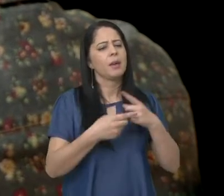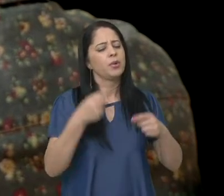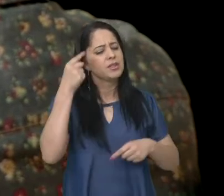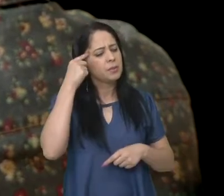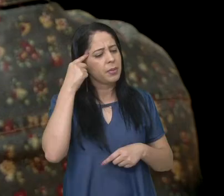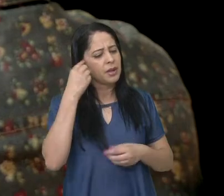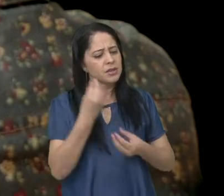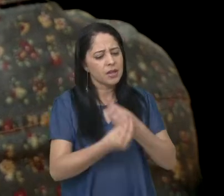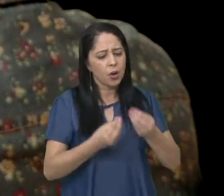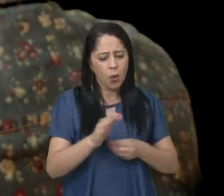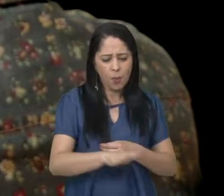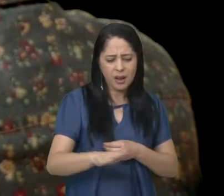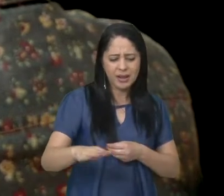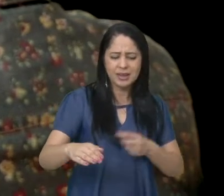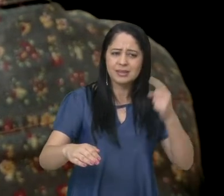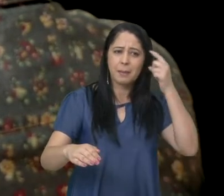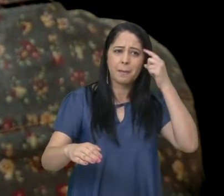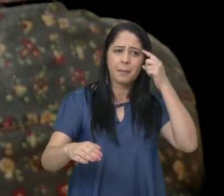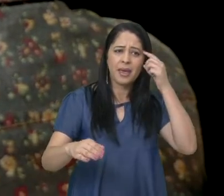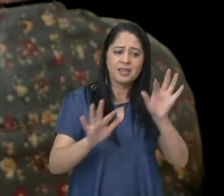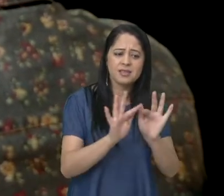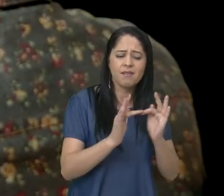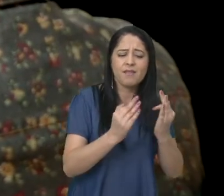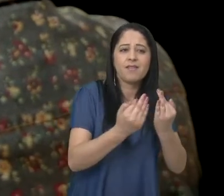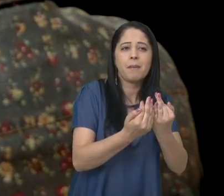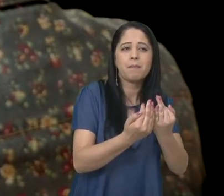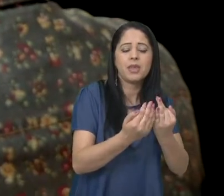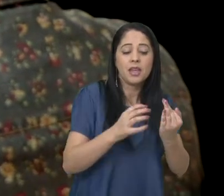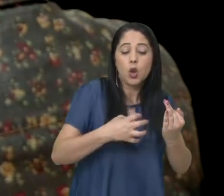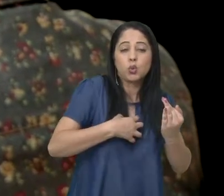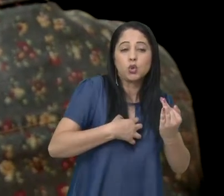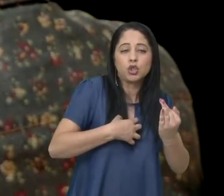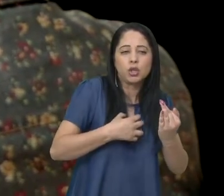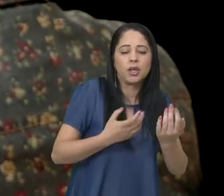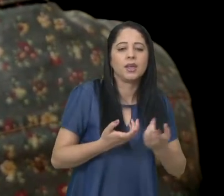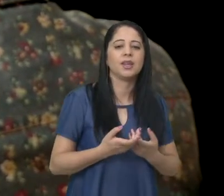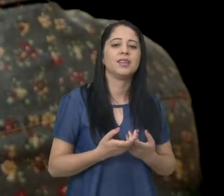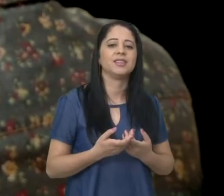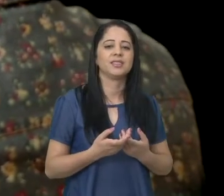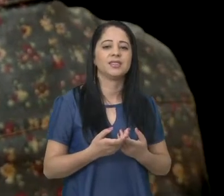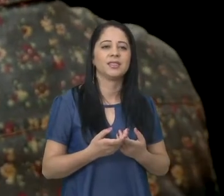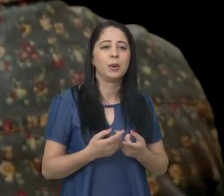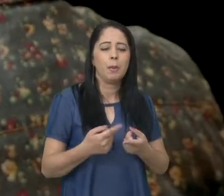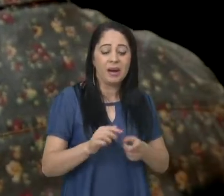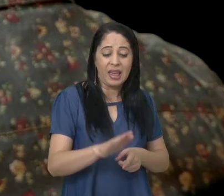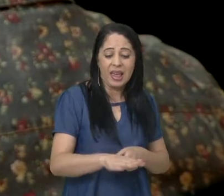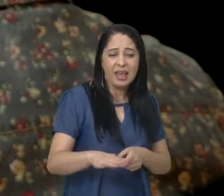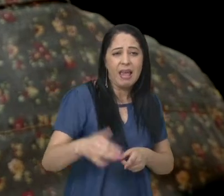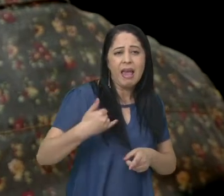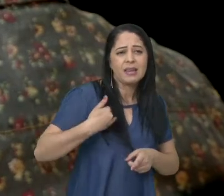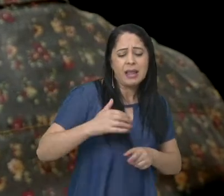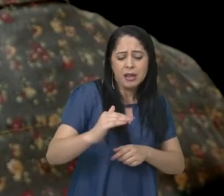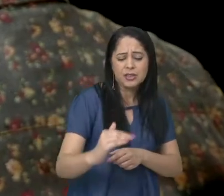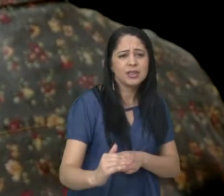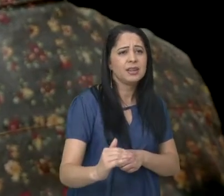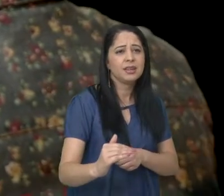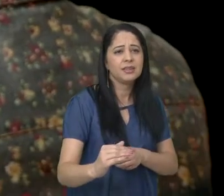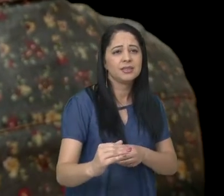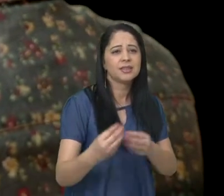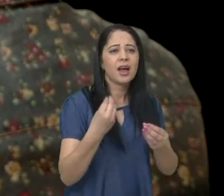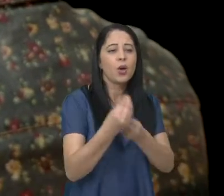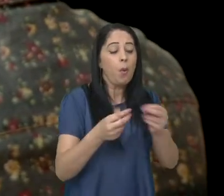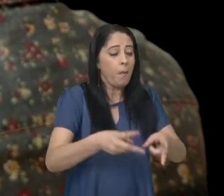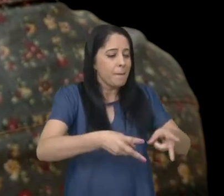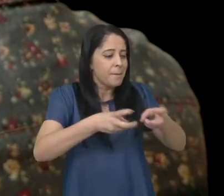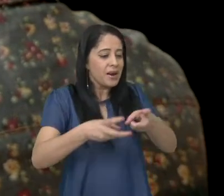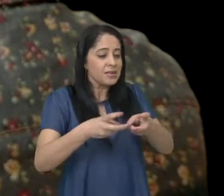a família, vê os pais, vê, né, como ela, na sua idade, como ela registra isso, né? Eu